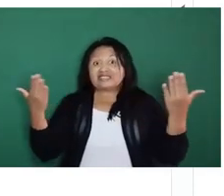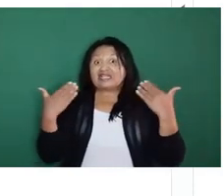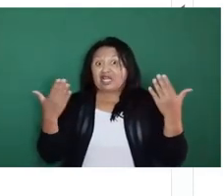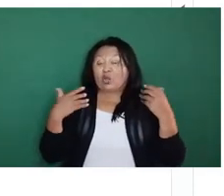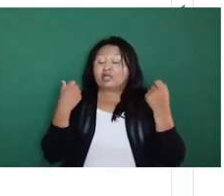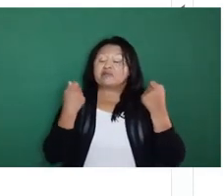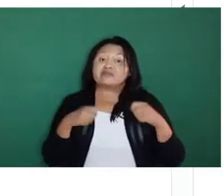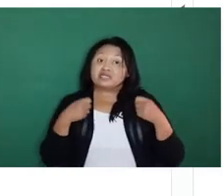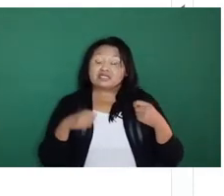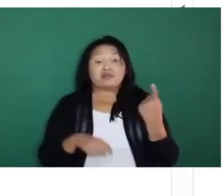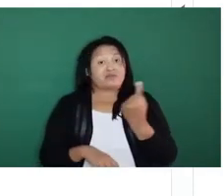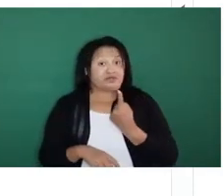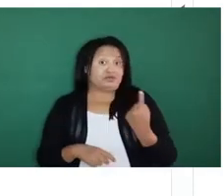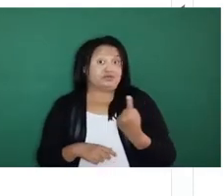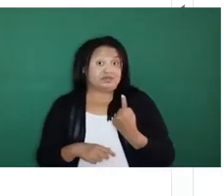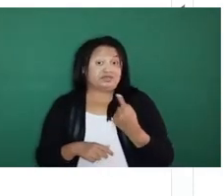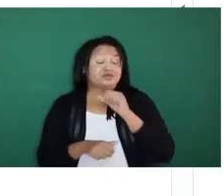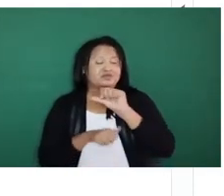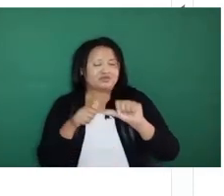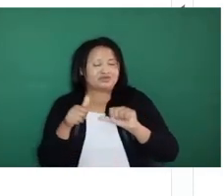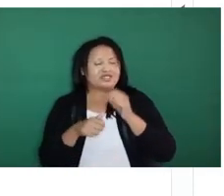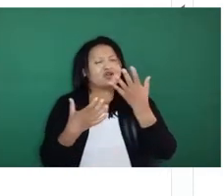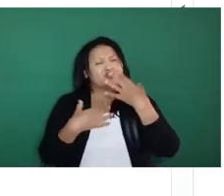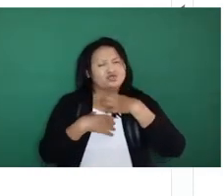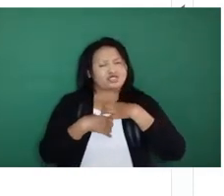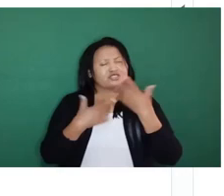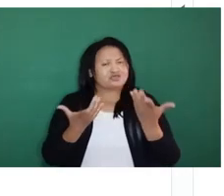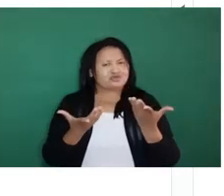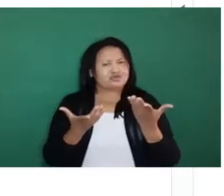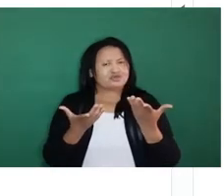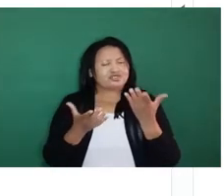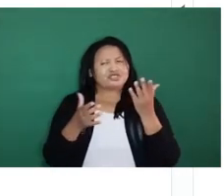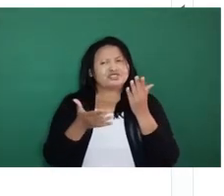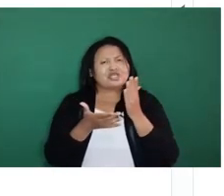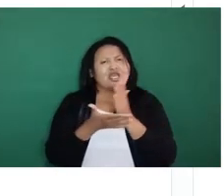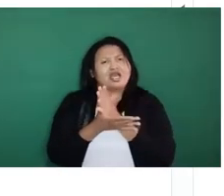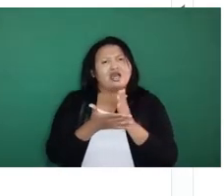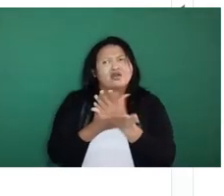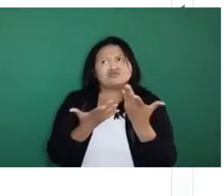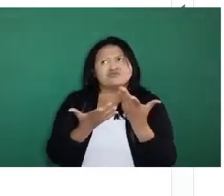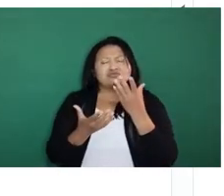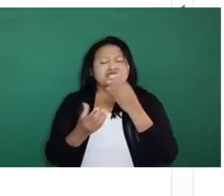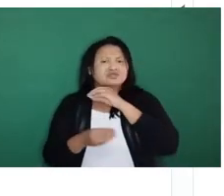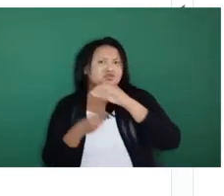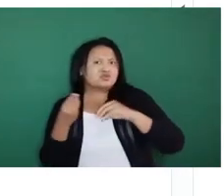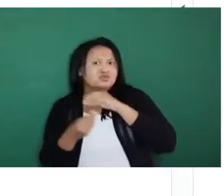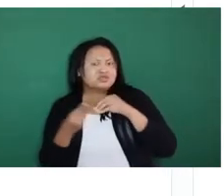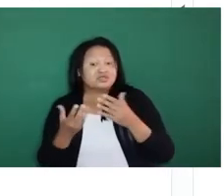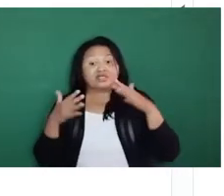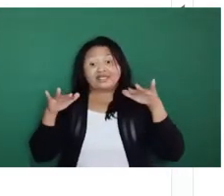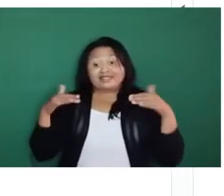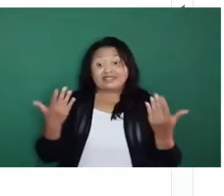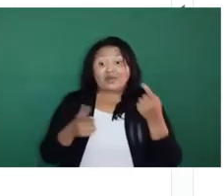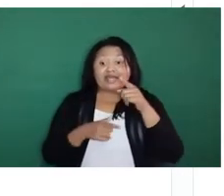para a gente mudar o estado de um determinado uma determinada substância então aqui ele